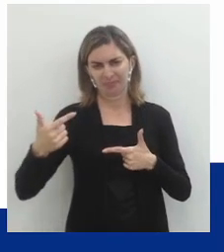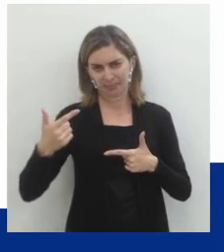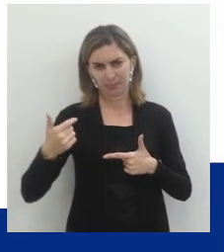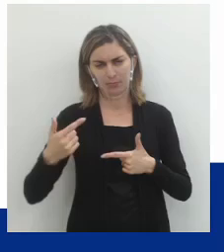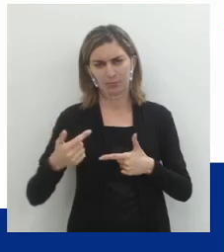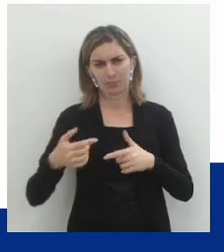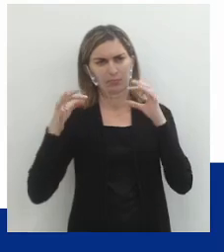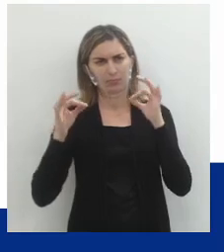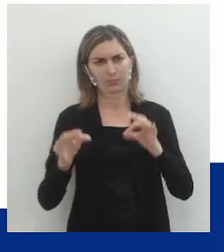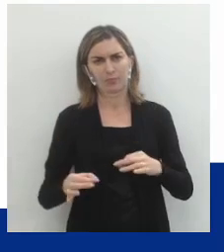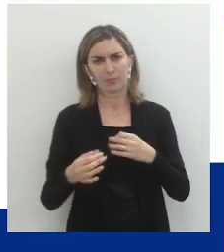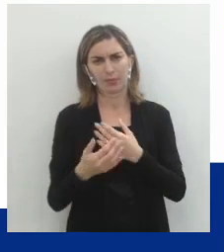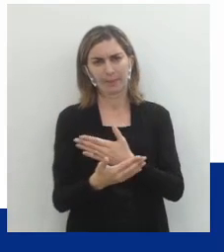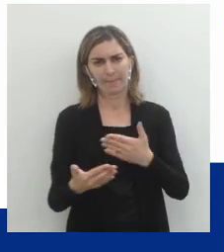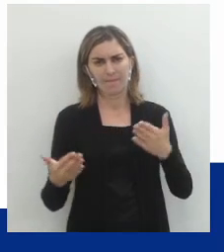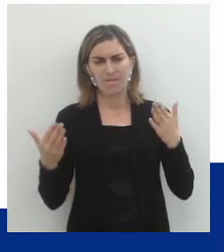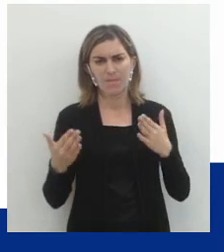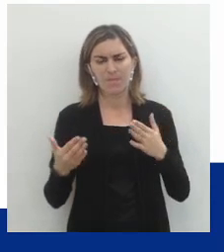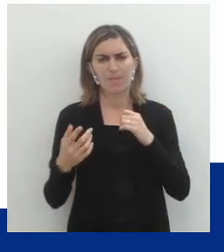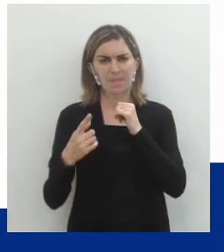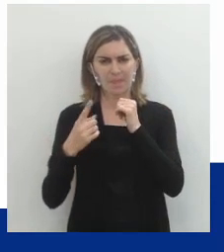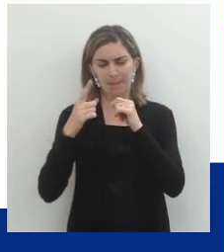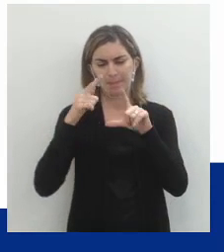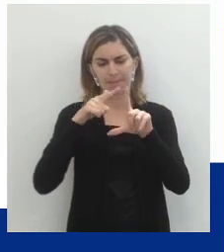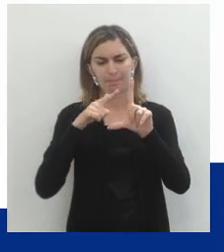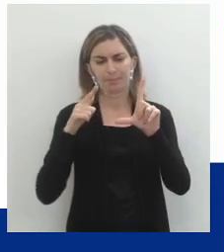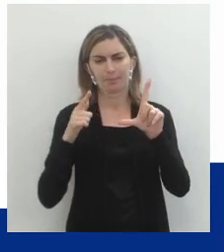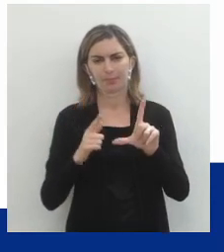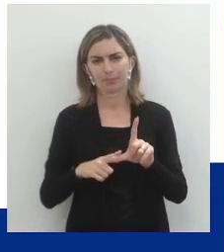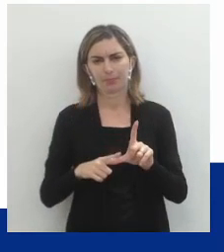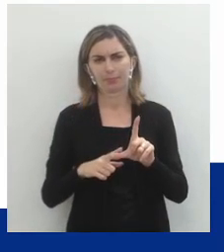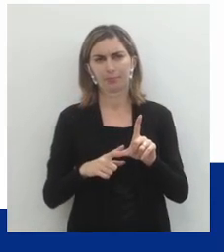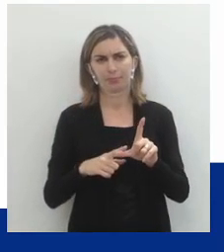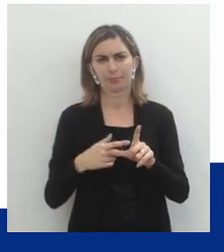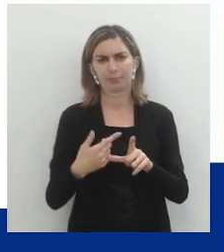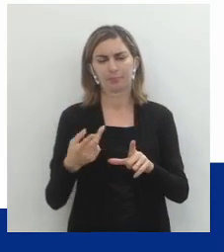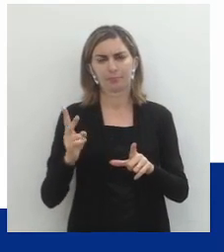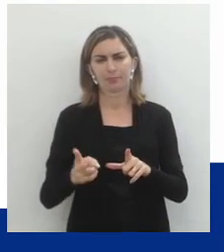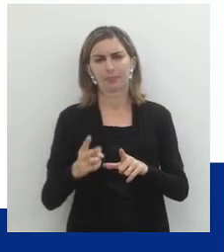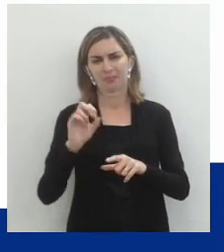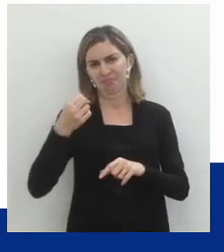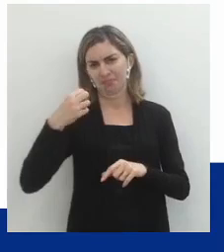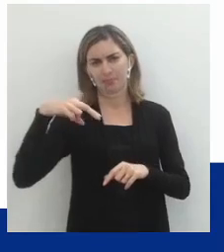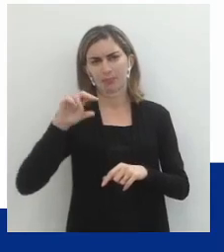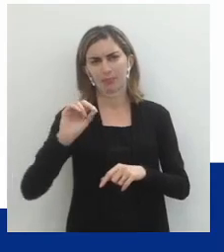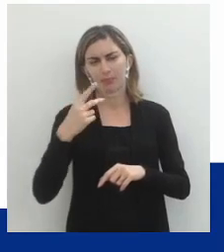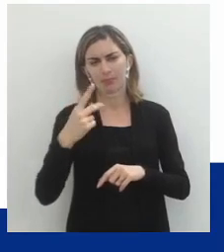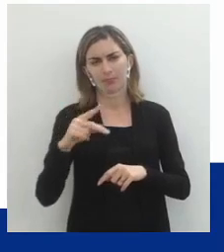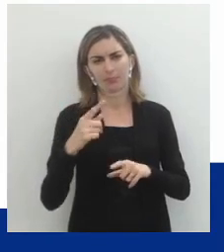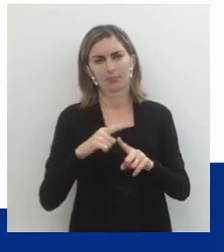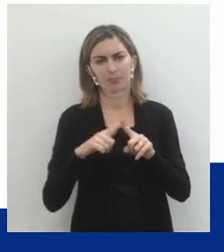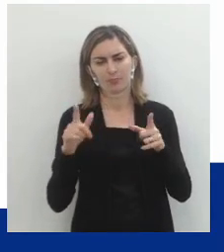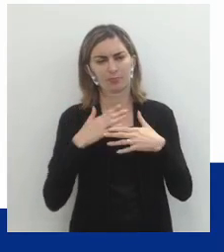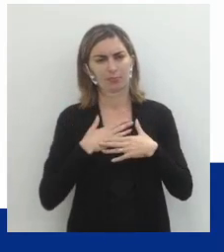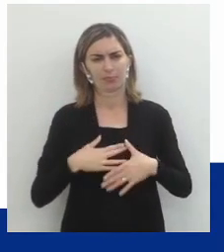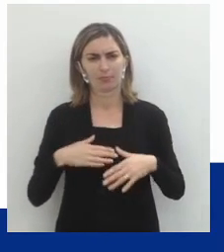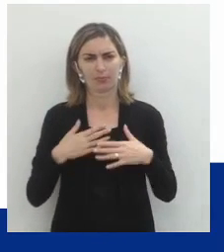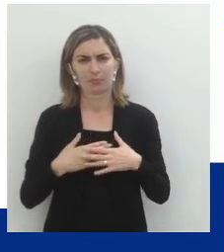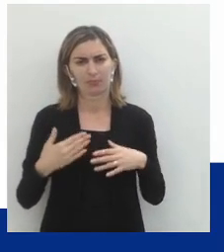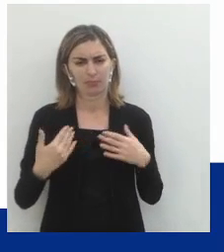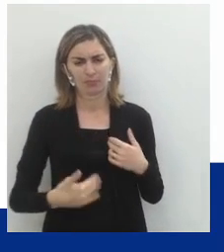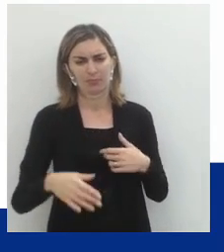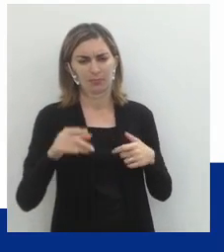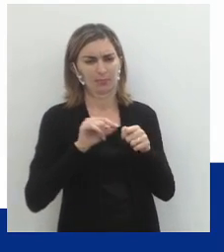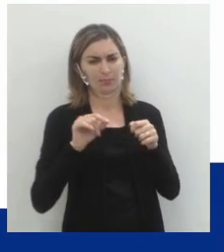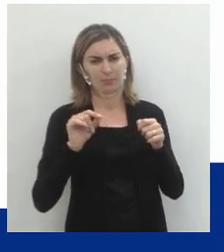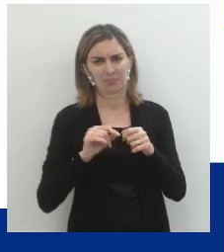aí exatamente esse ângulo que está sendo considerado o seno dele, tá bom? Mas fica tranquilo que a gente vai fazer